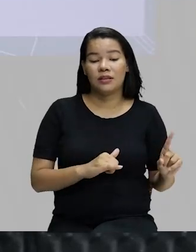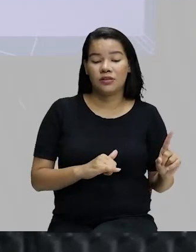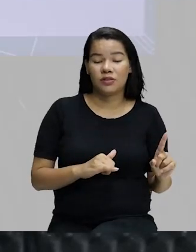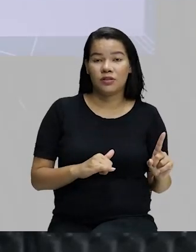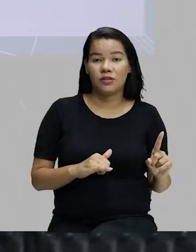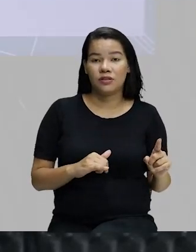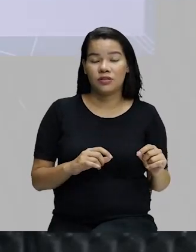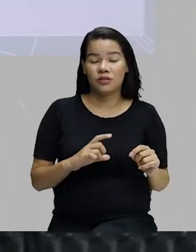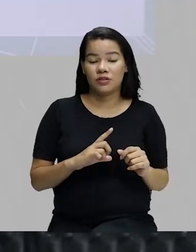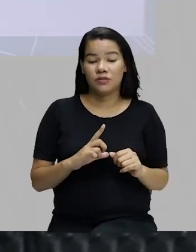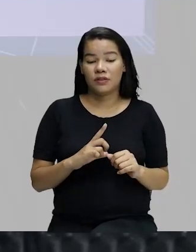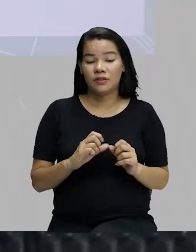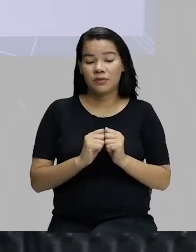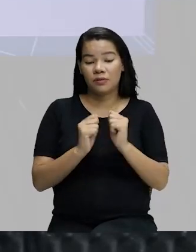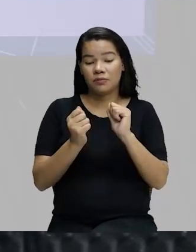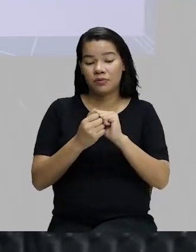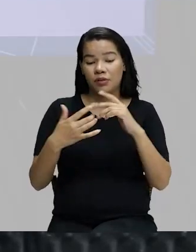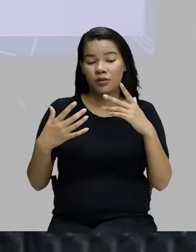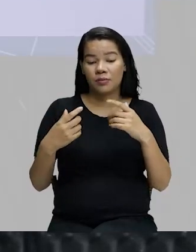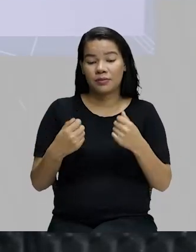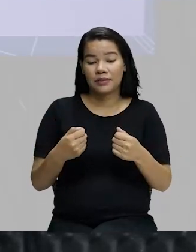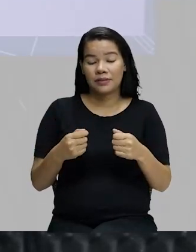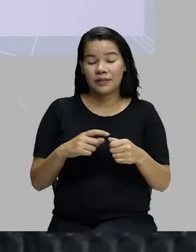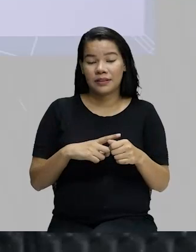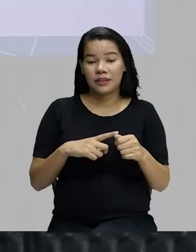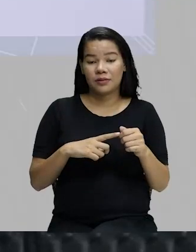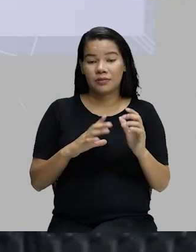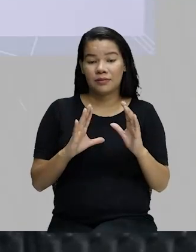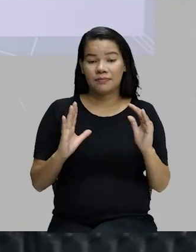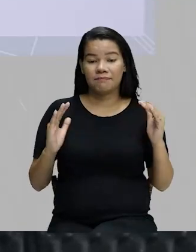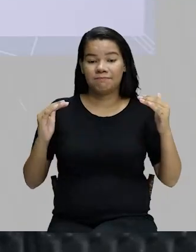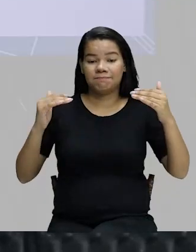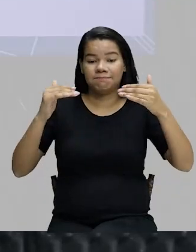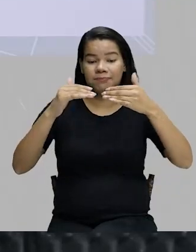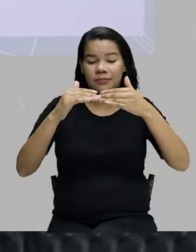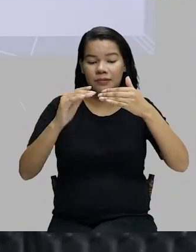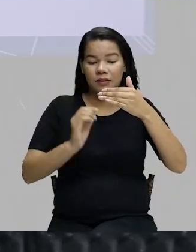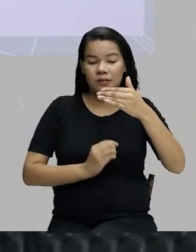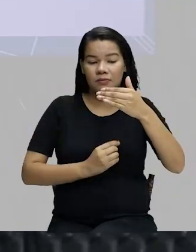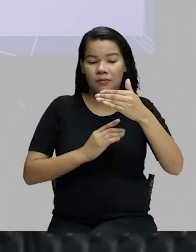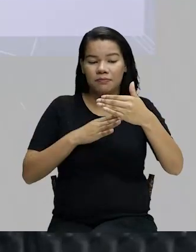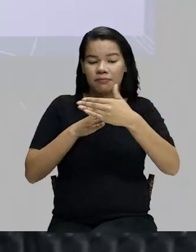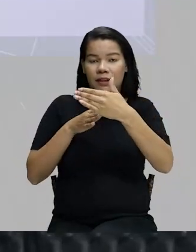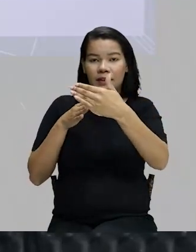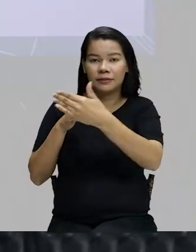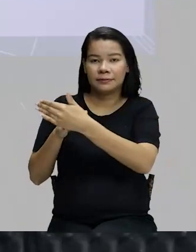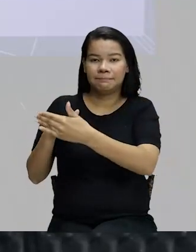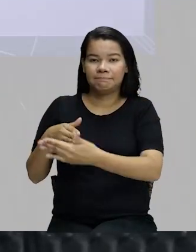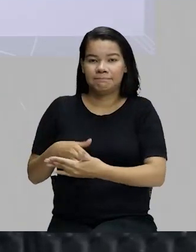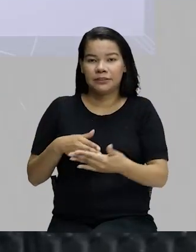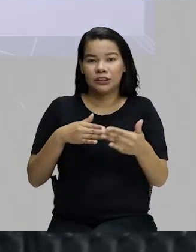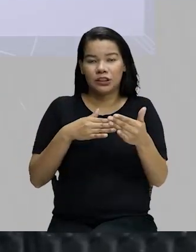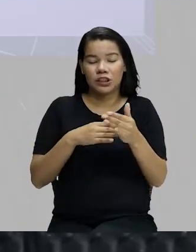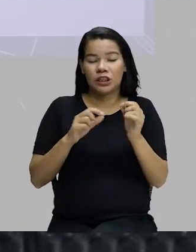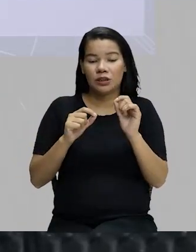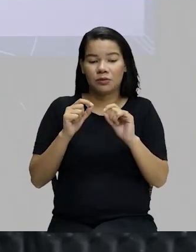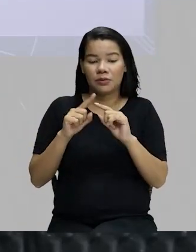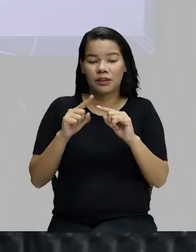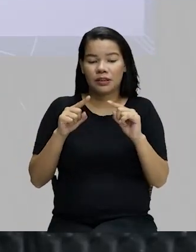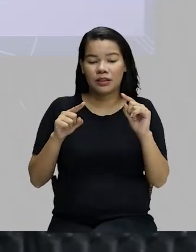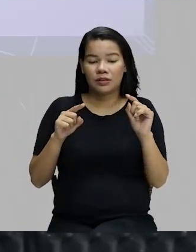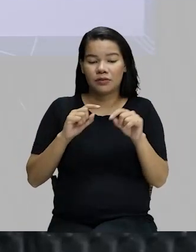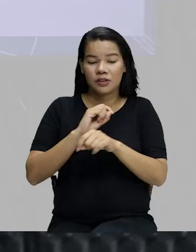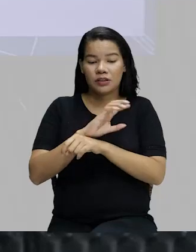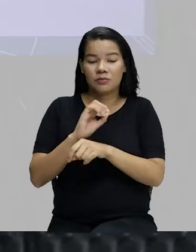material não fosse exposto. E justamente a usina de Chernobyl, os reatores não apresentavam